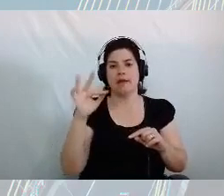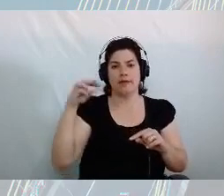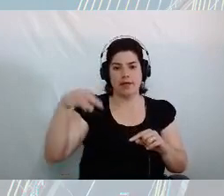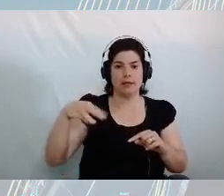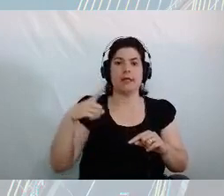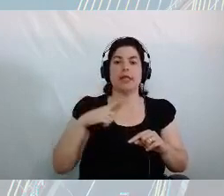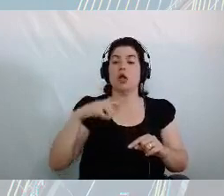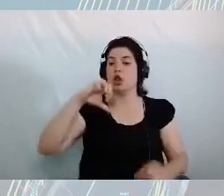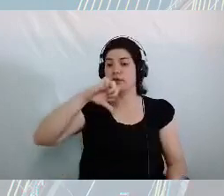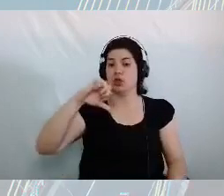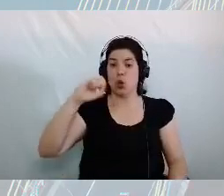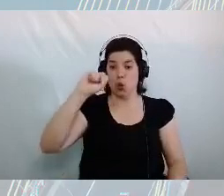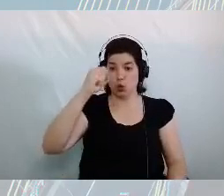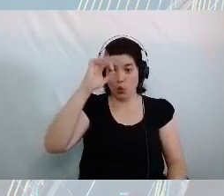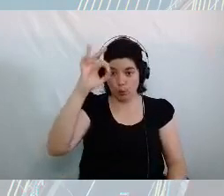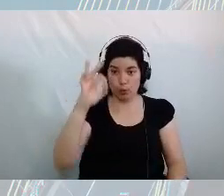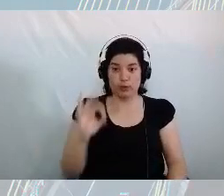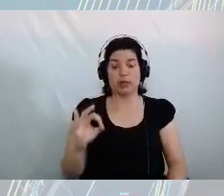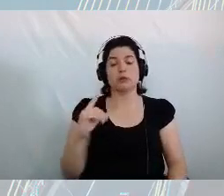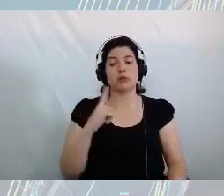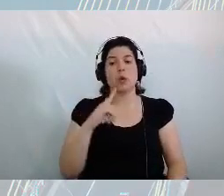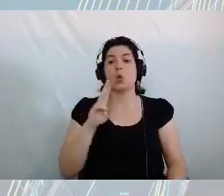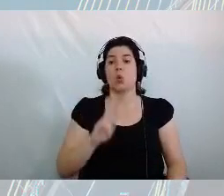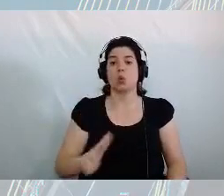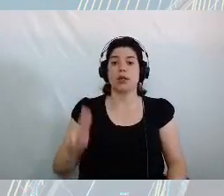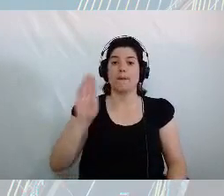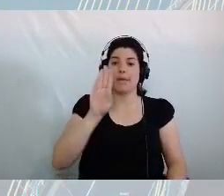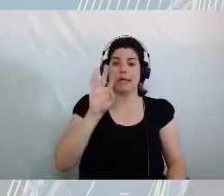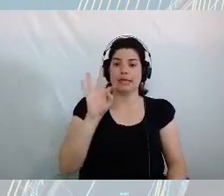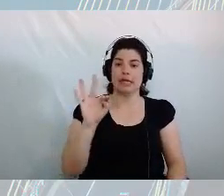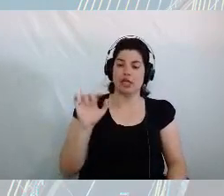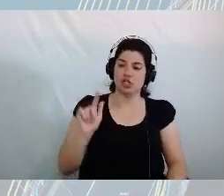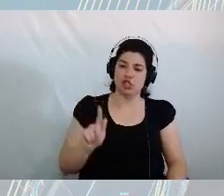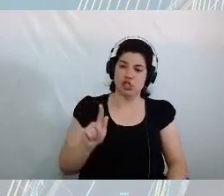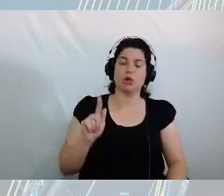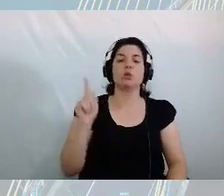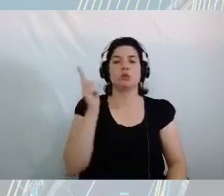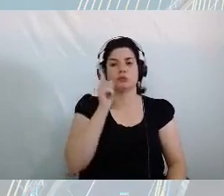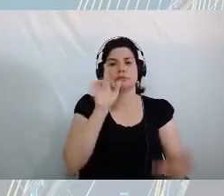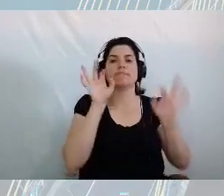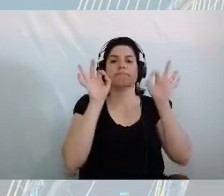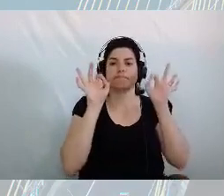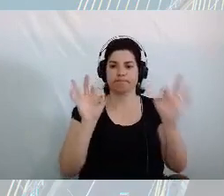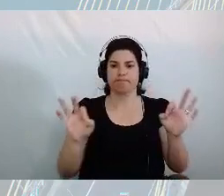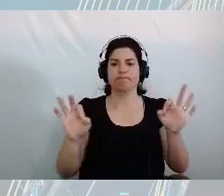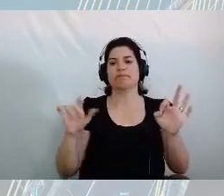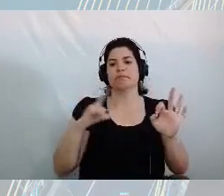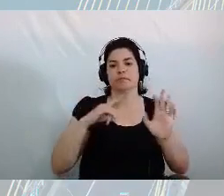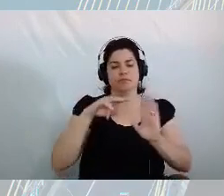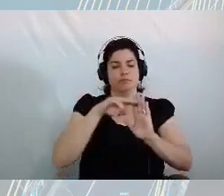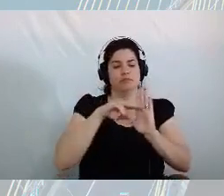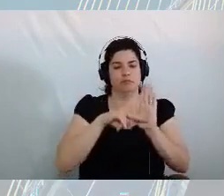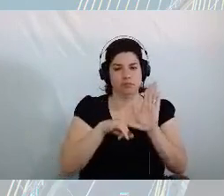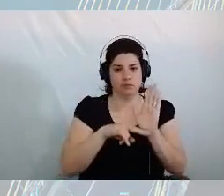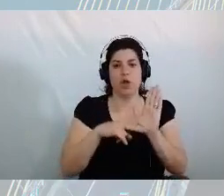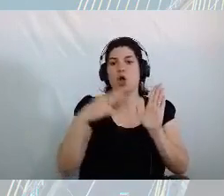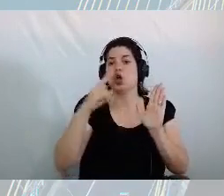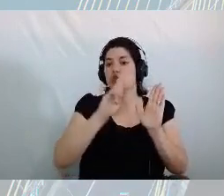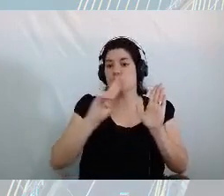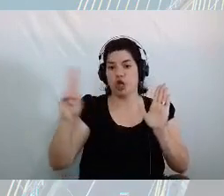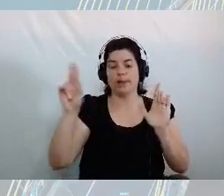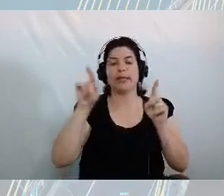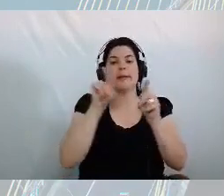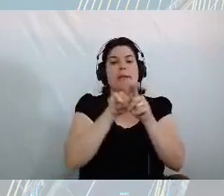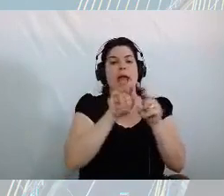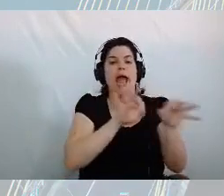nosso caso, o caso interno de uso do BTG, né, 98% de assertividade na normalização dos nomes e nos ajustes, nas categorizações,